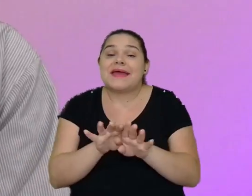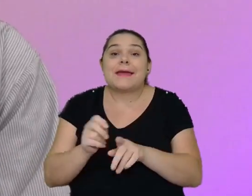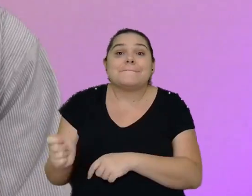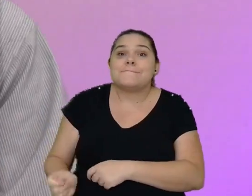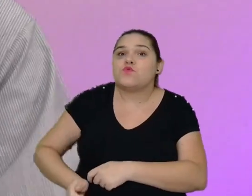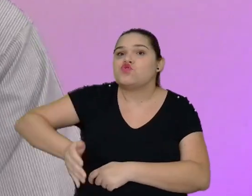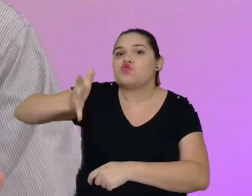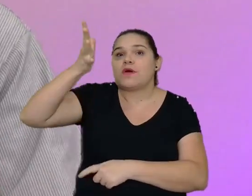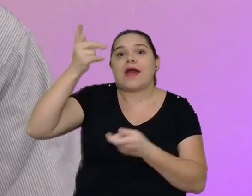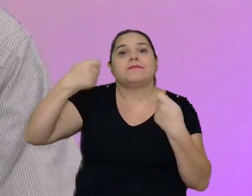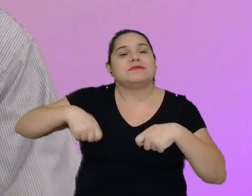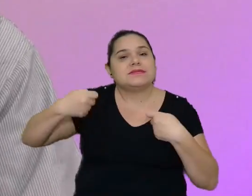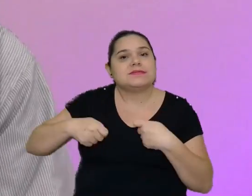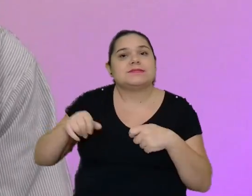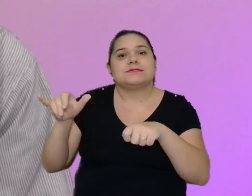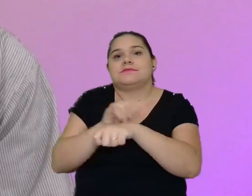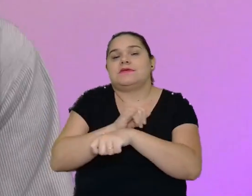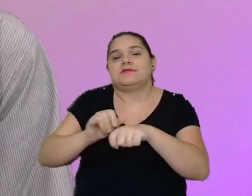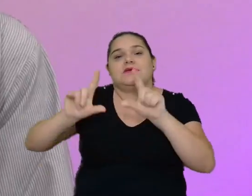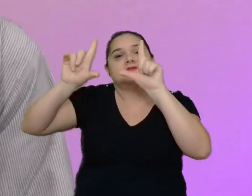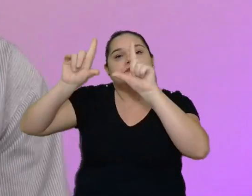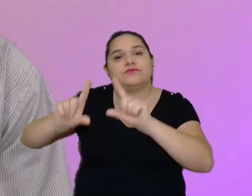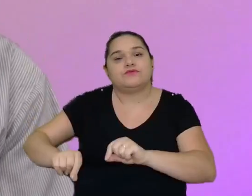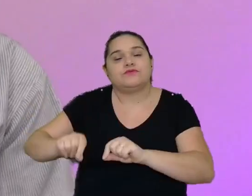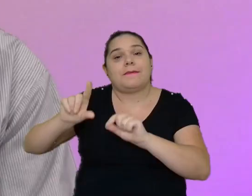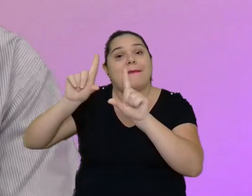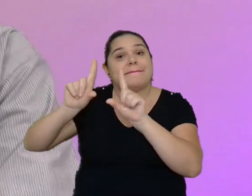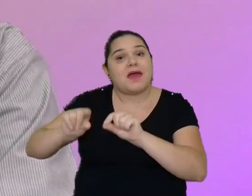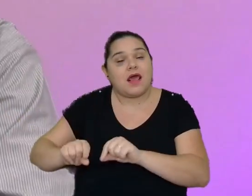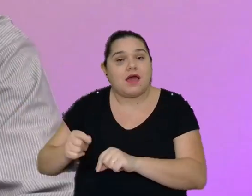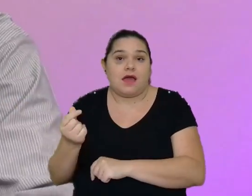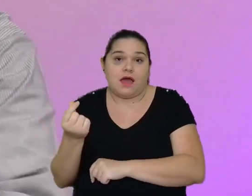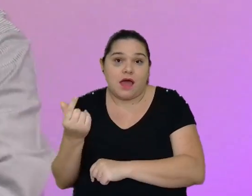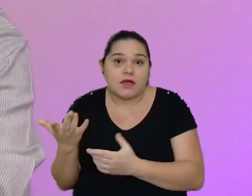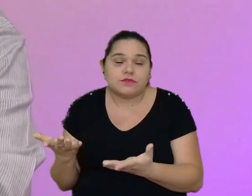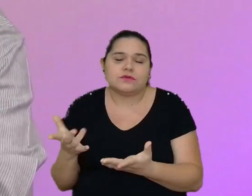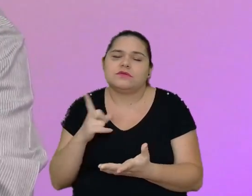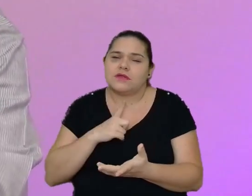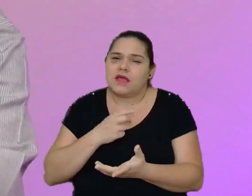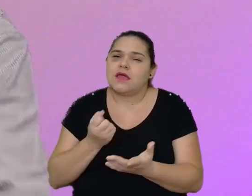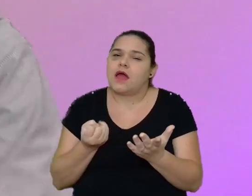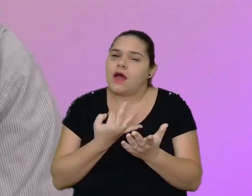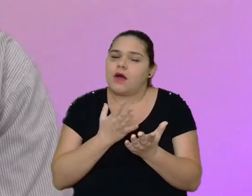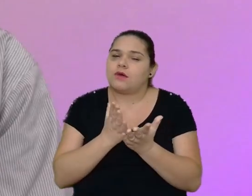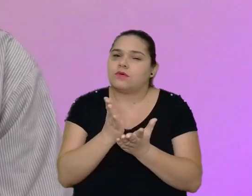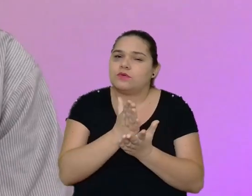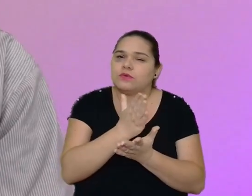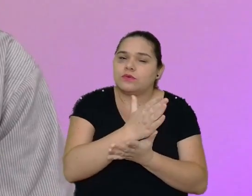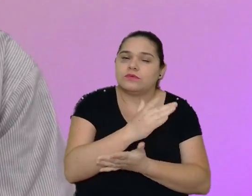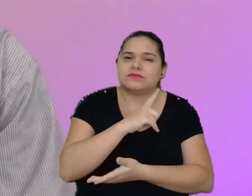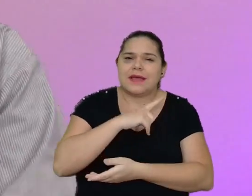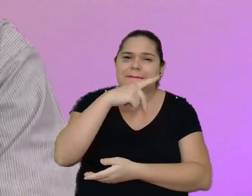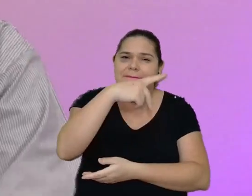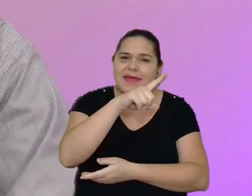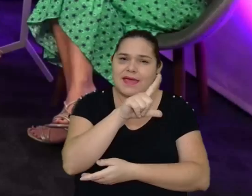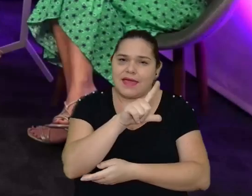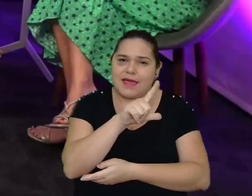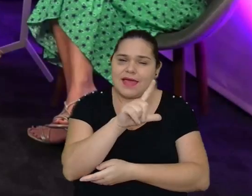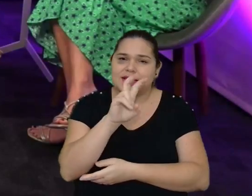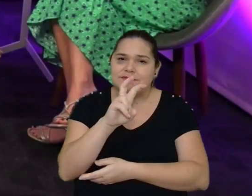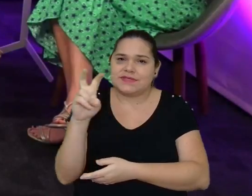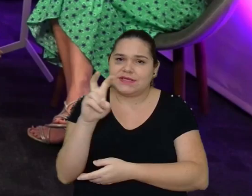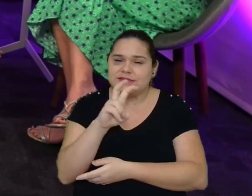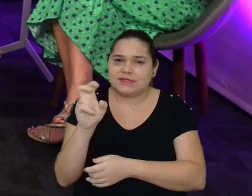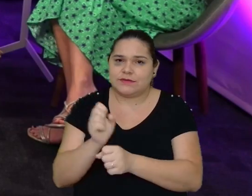novas, existem várias frentes aí tentando, agora tem uma PL 55 de 2023